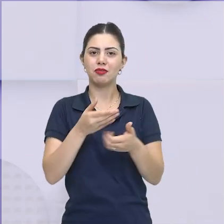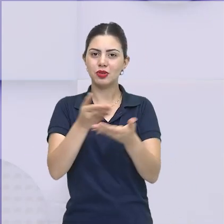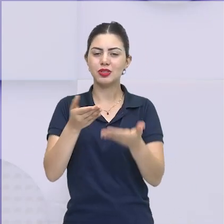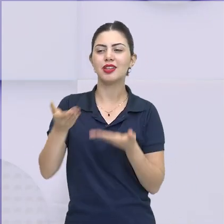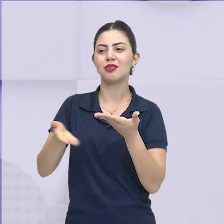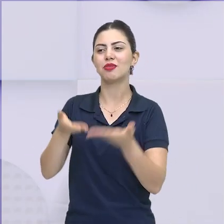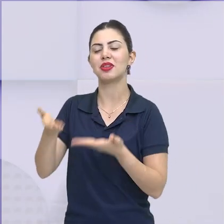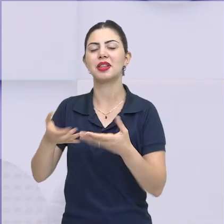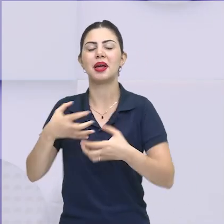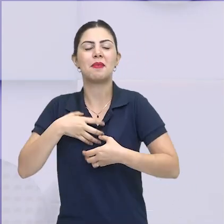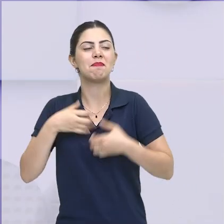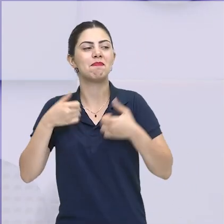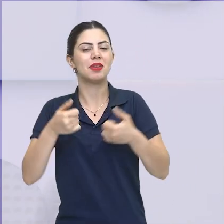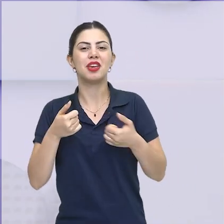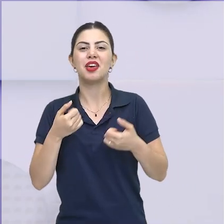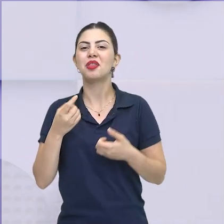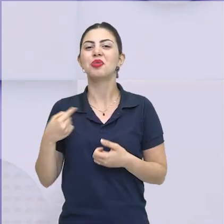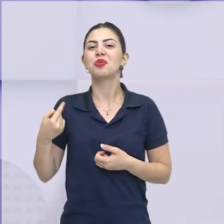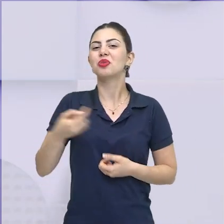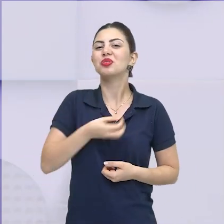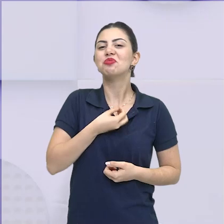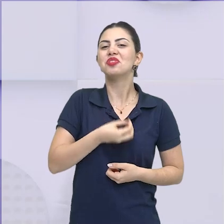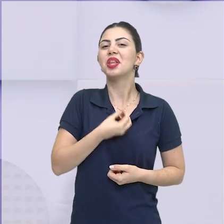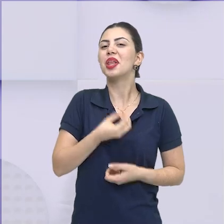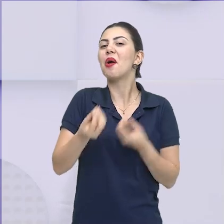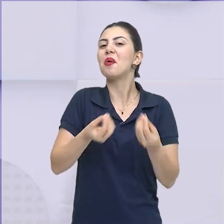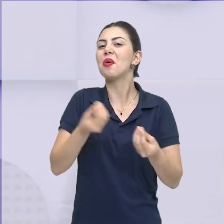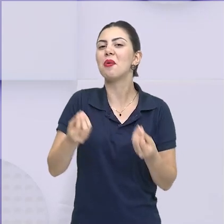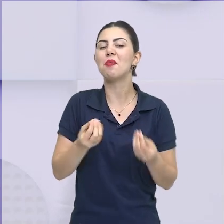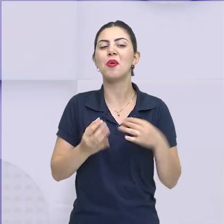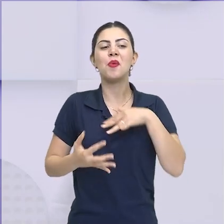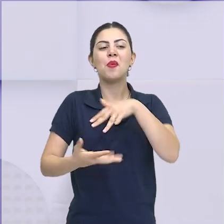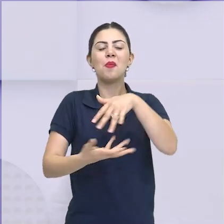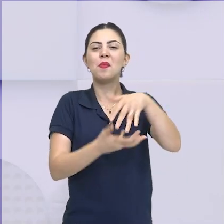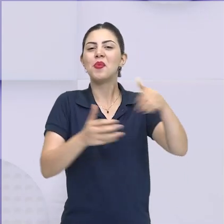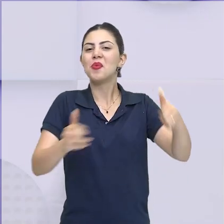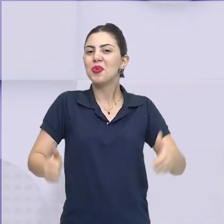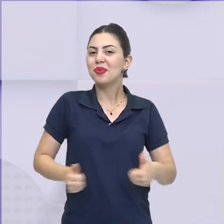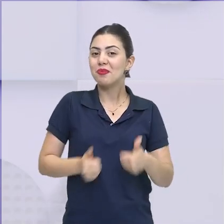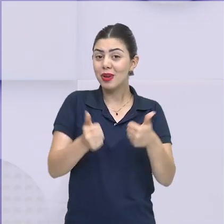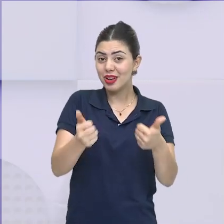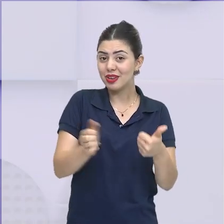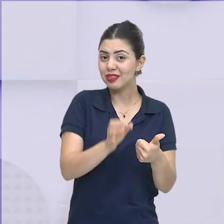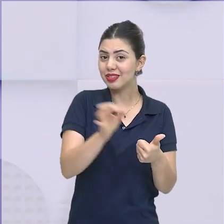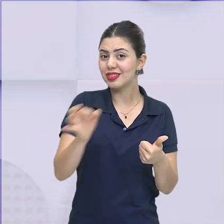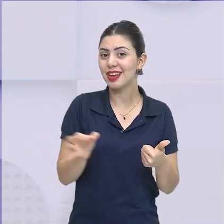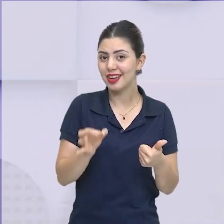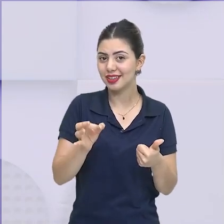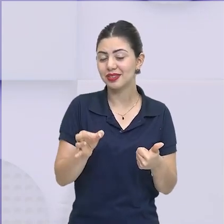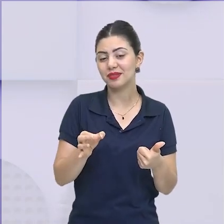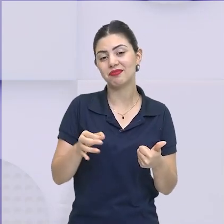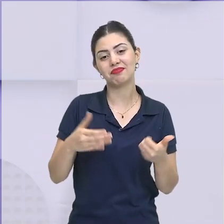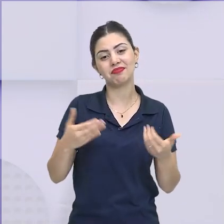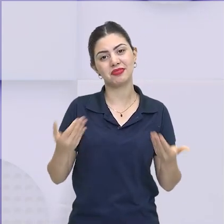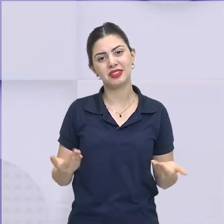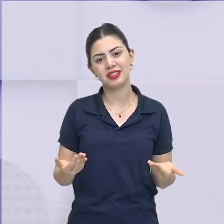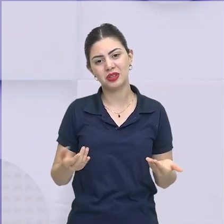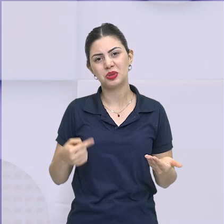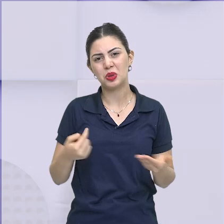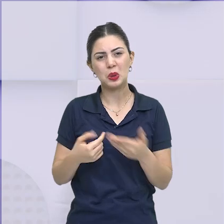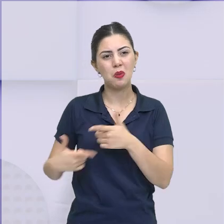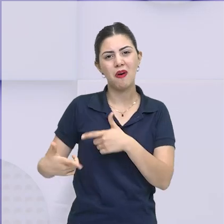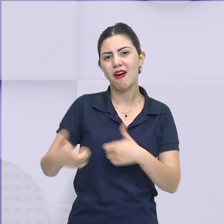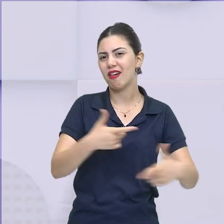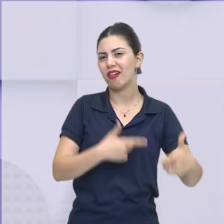seria a nossa convivência? Como é que o mundo ia ser melhor? Muito provavelmente não teríamos